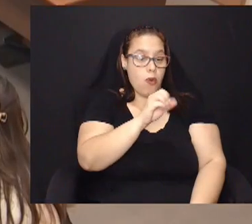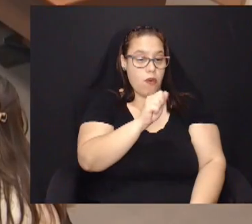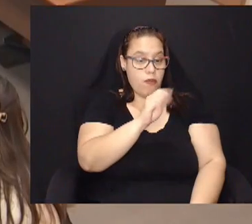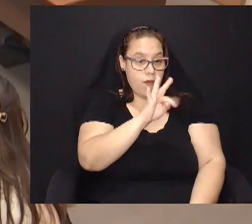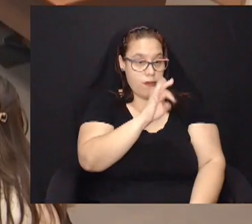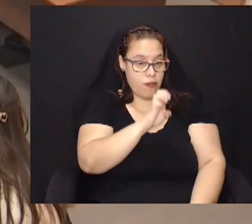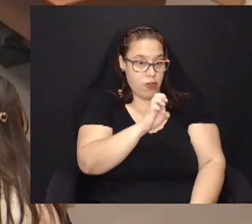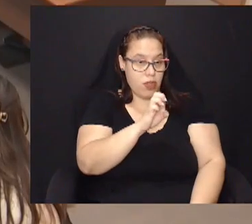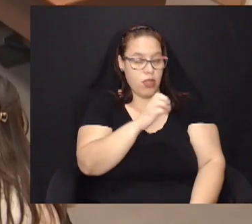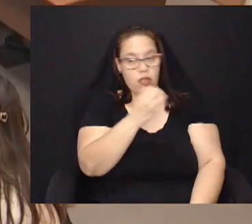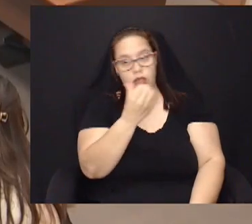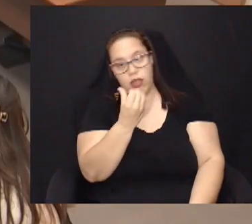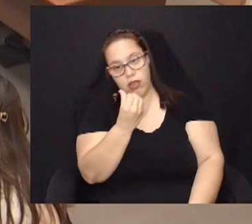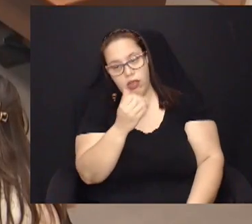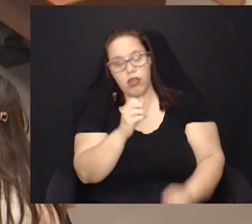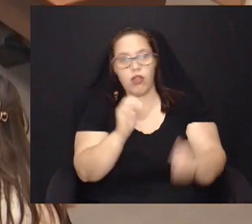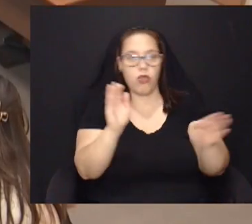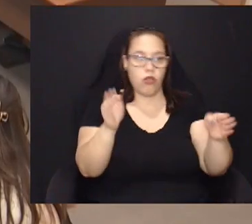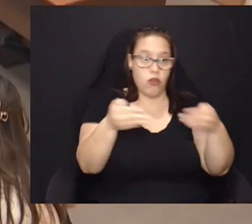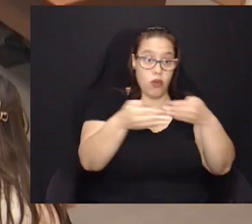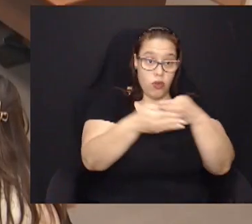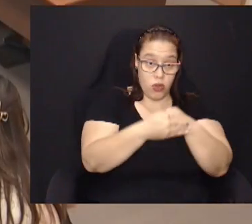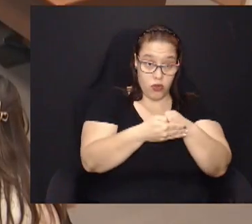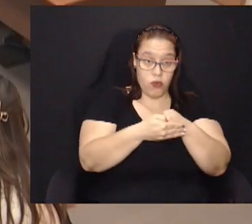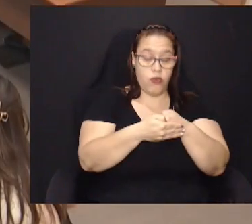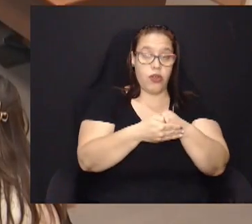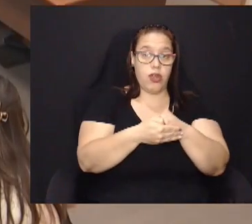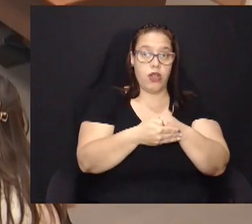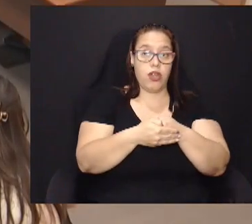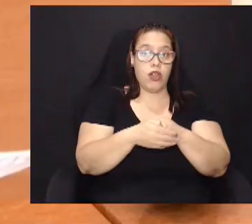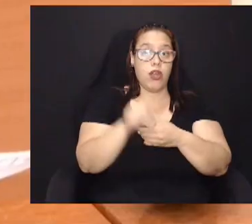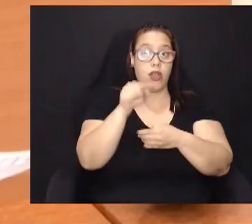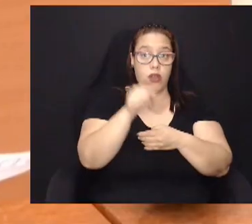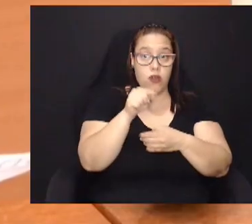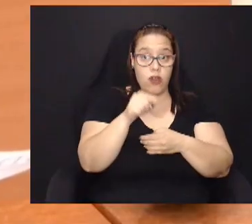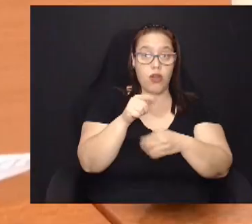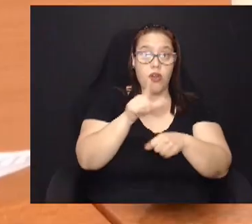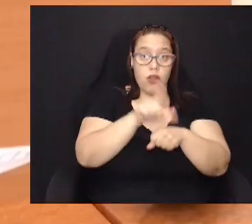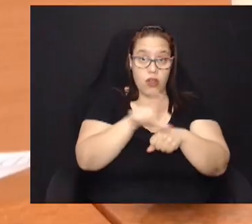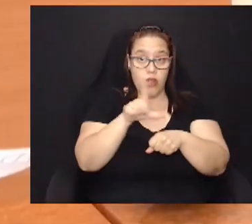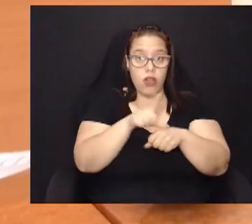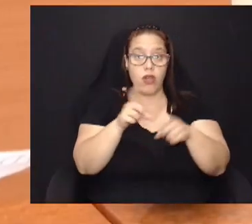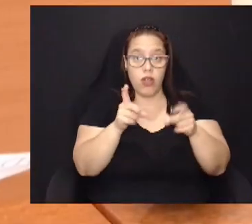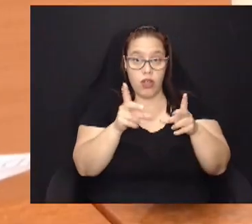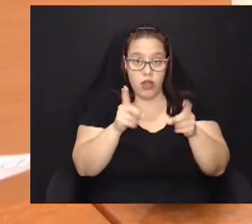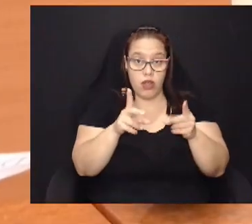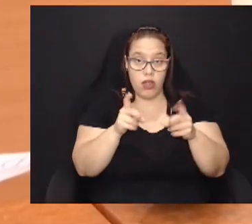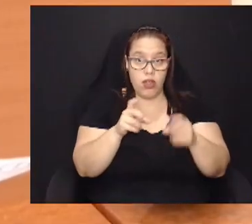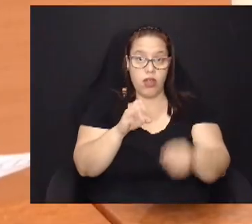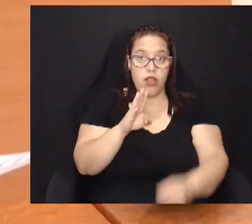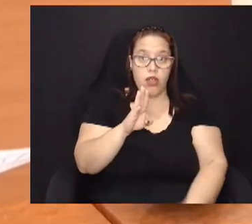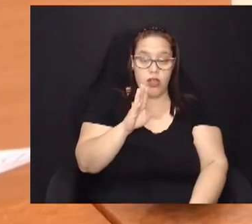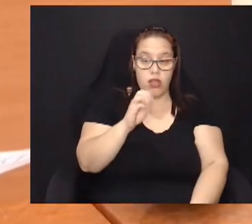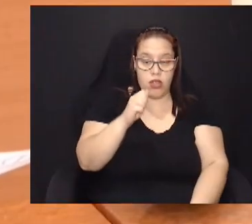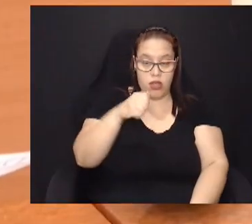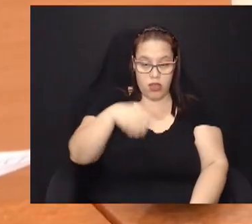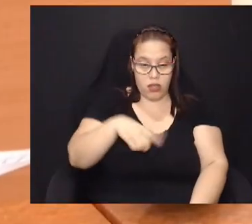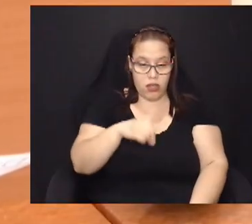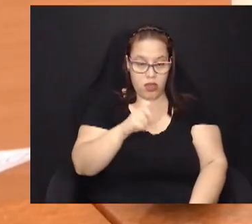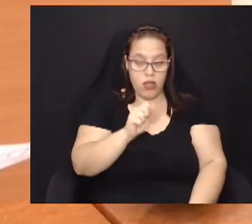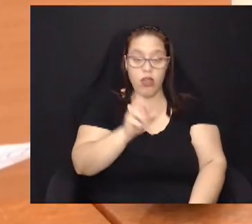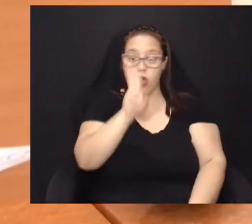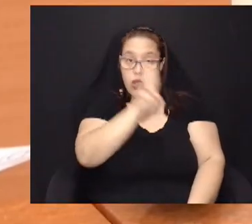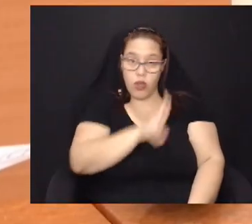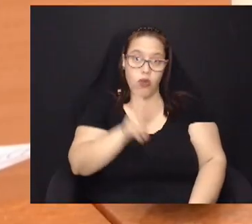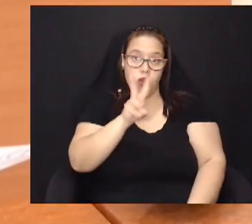às 6h, é tudo fechado. Então, aquele estabelecimento comercial que tem a sua banda lá e usa a varanda, ele